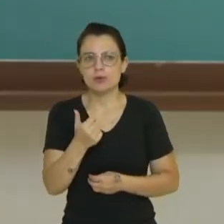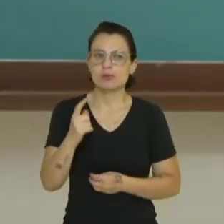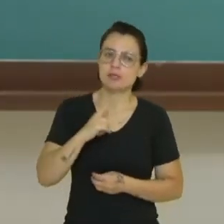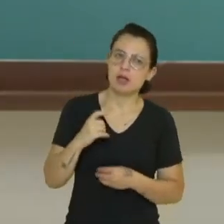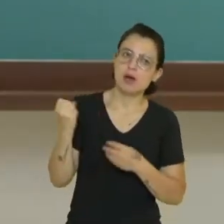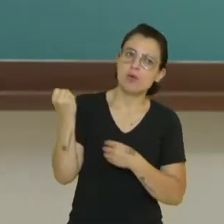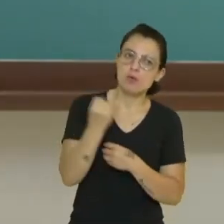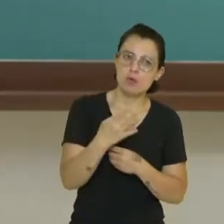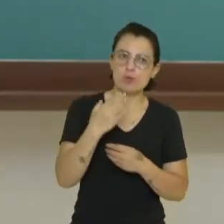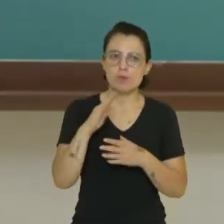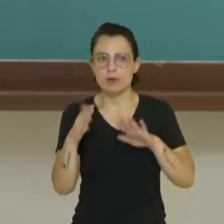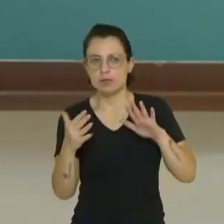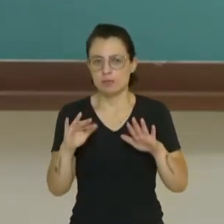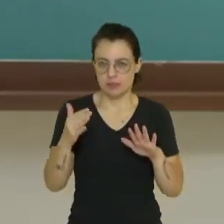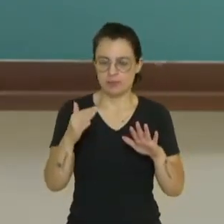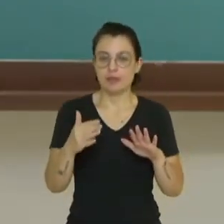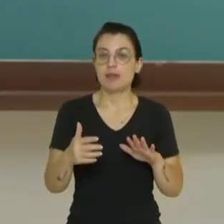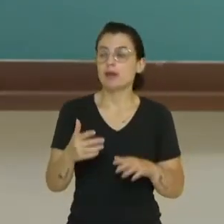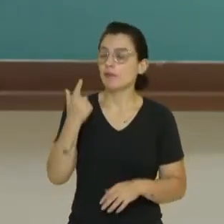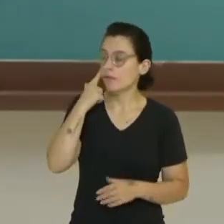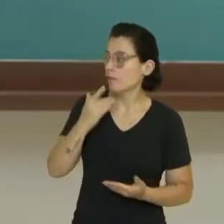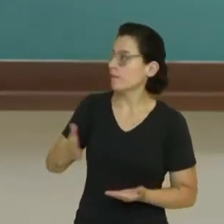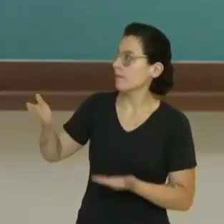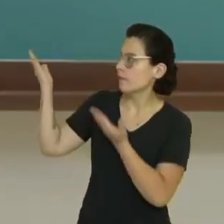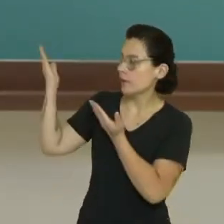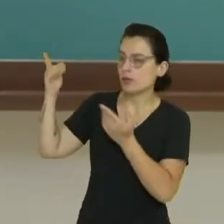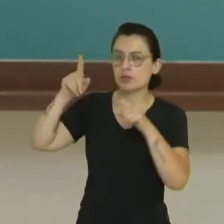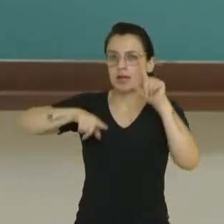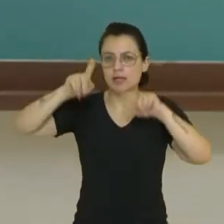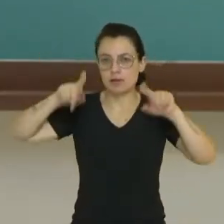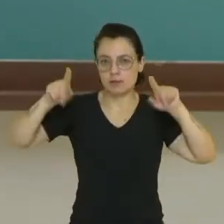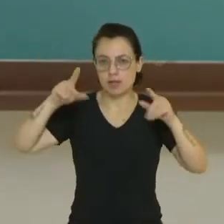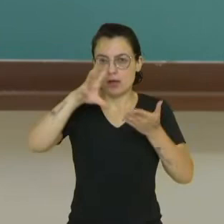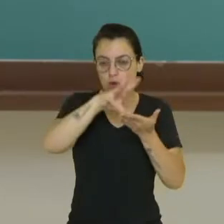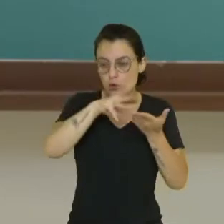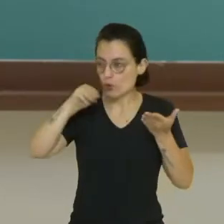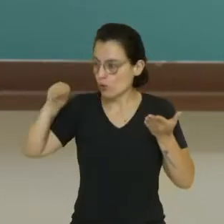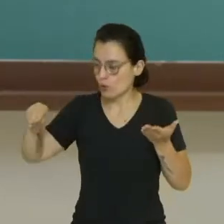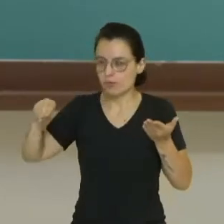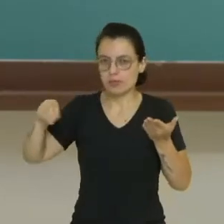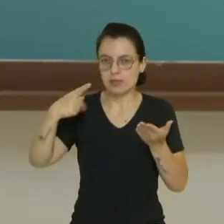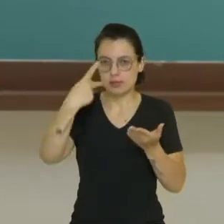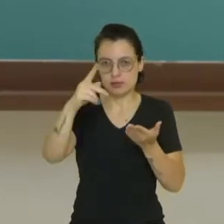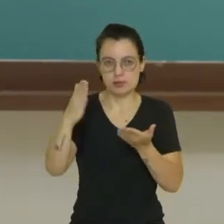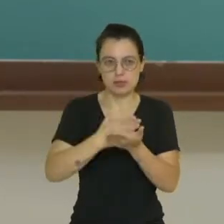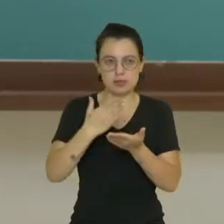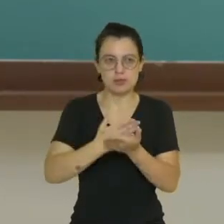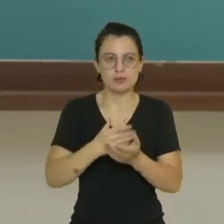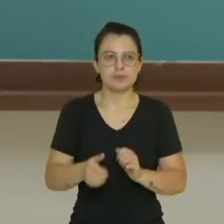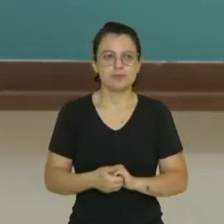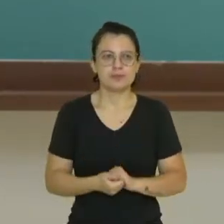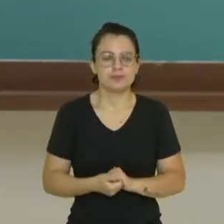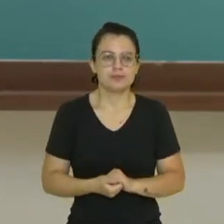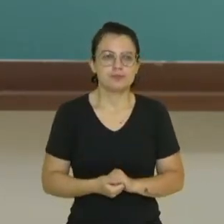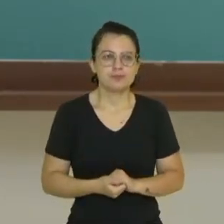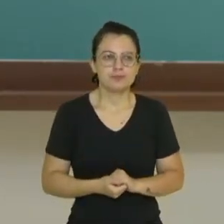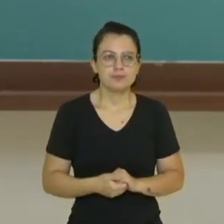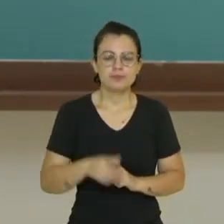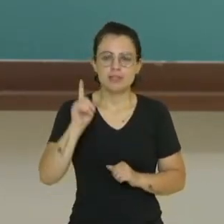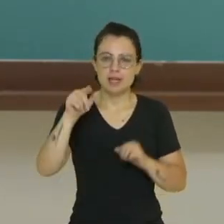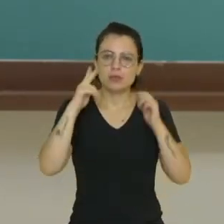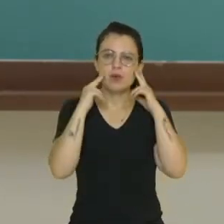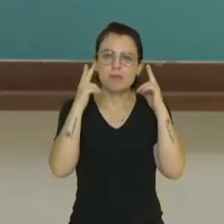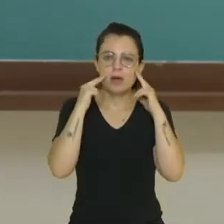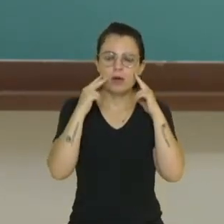super importante fazer a leitura do gráfico. Por isso vocês vão anotá-lo, vão desenhar no seu caderno. É muito comum na disciplina de